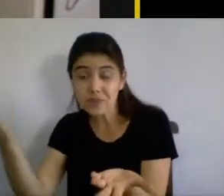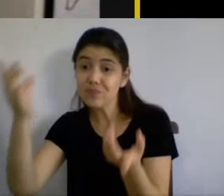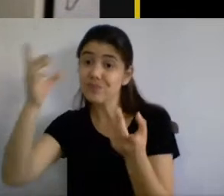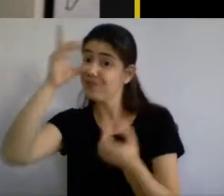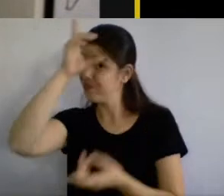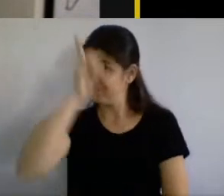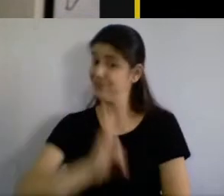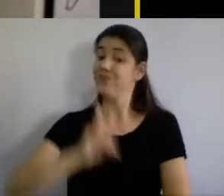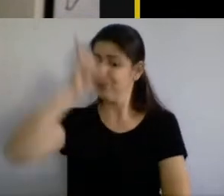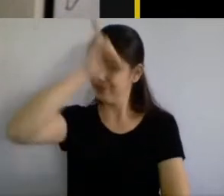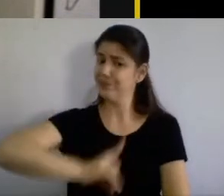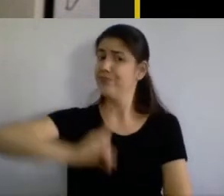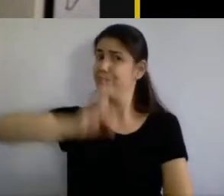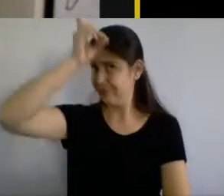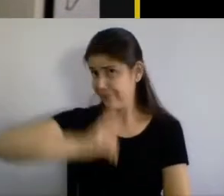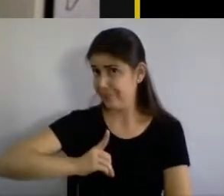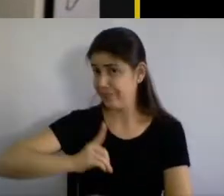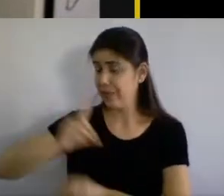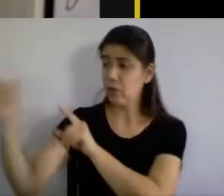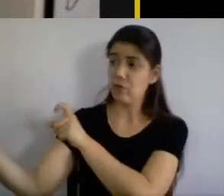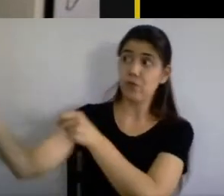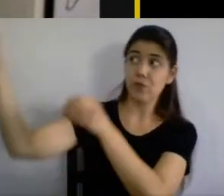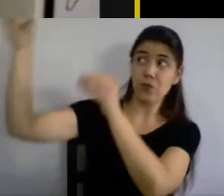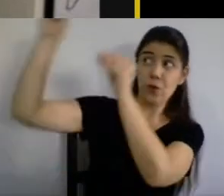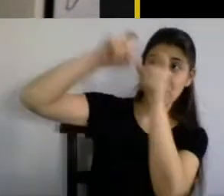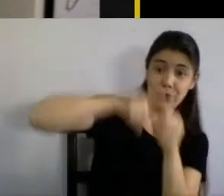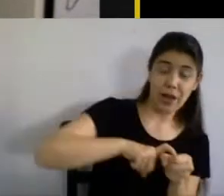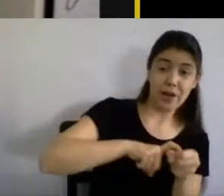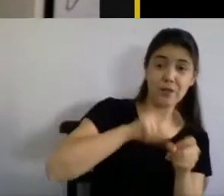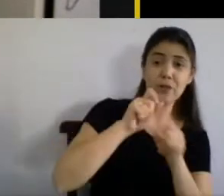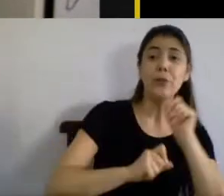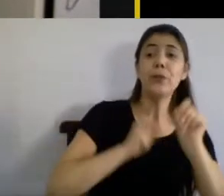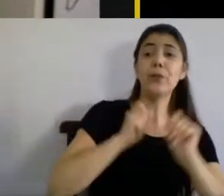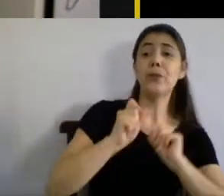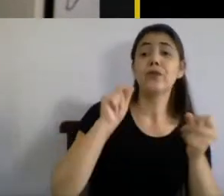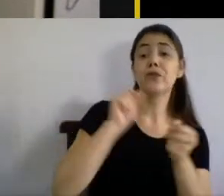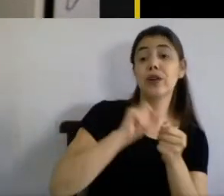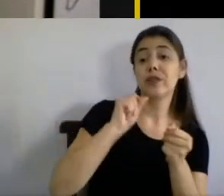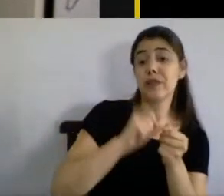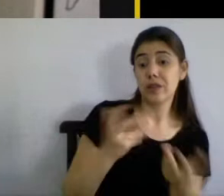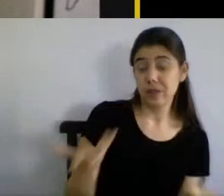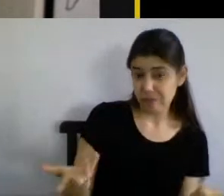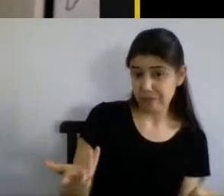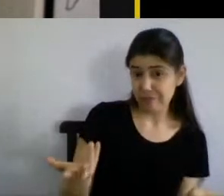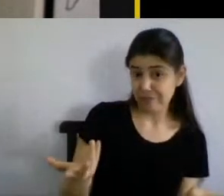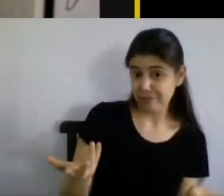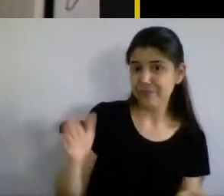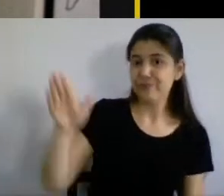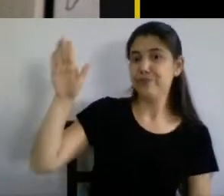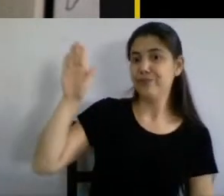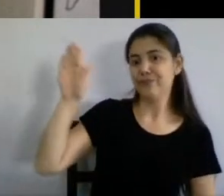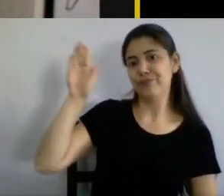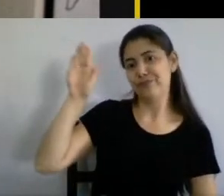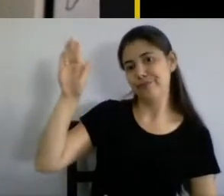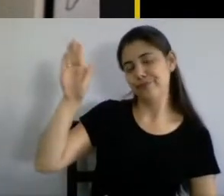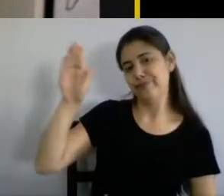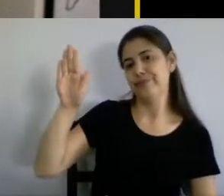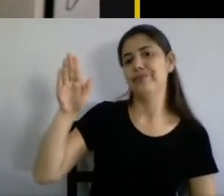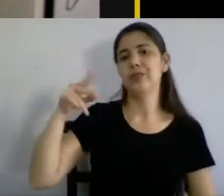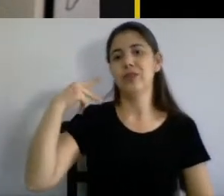Uma cadeira na Câmara, deputados ou no Senado? e ao mesmo tempo eles eram